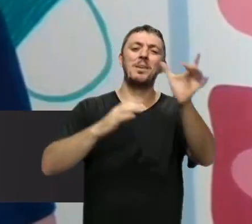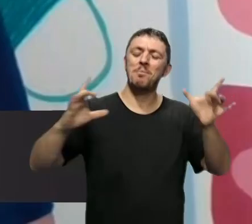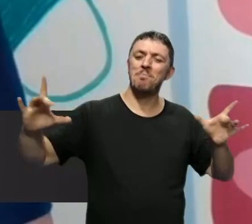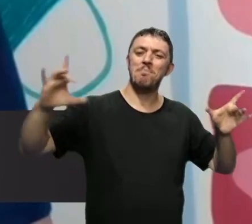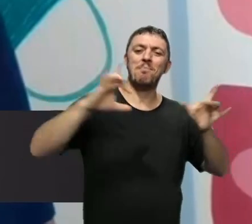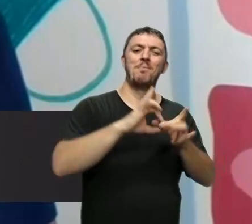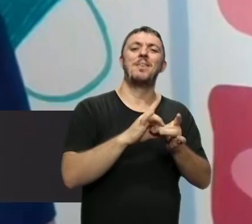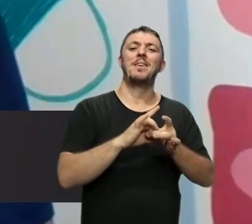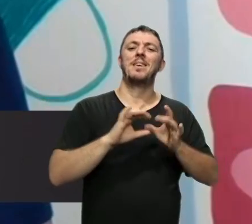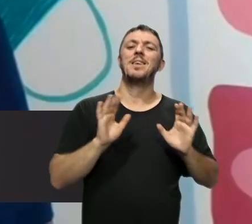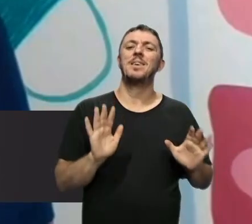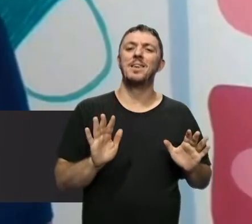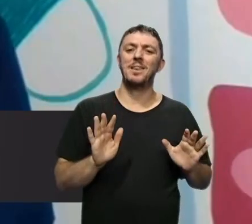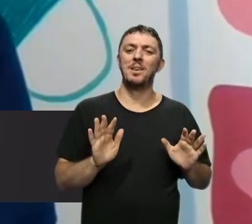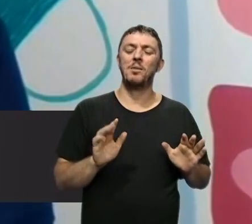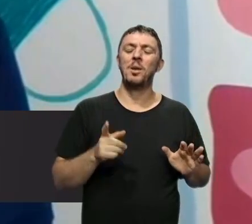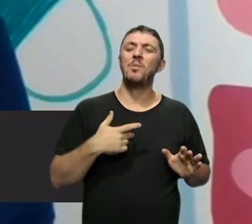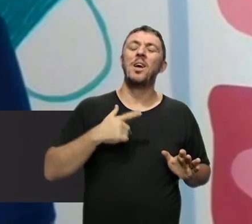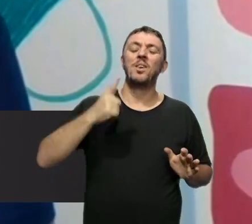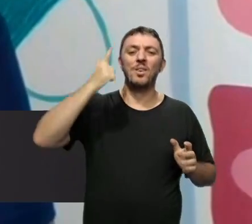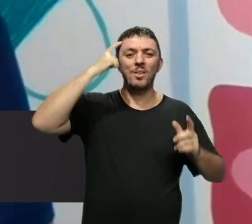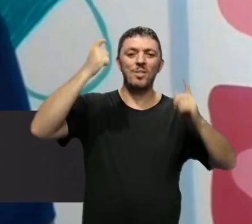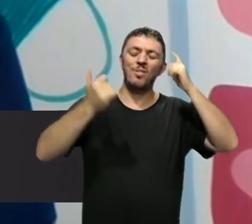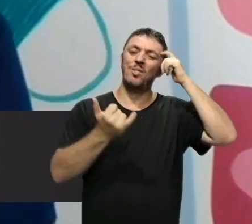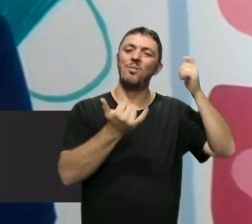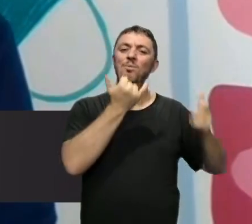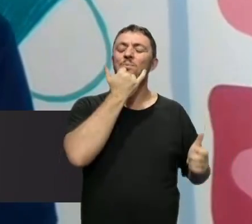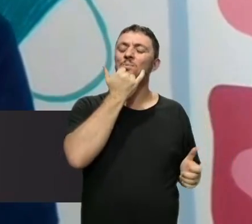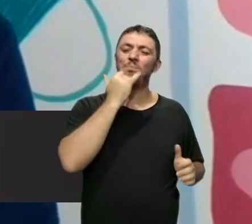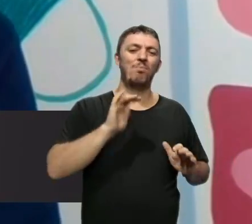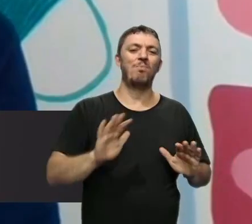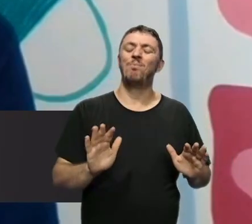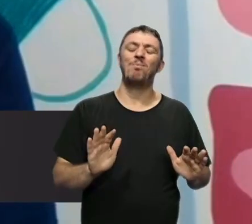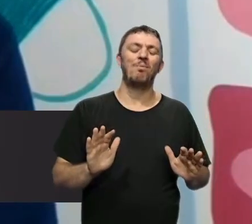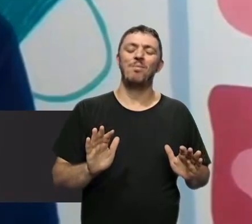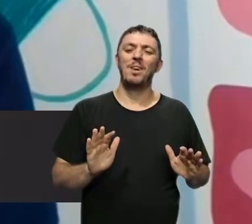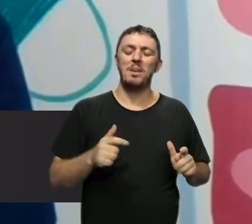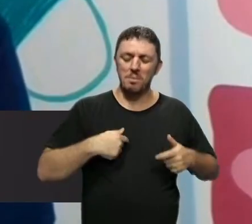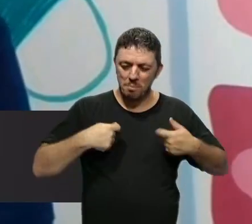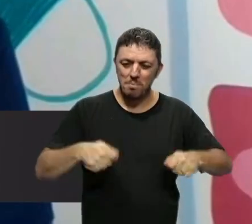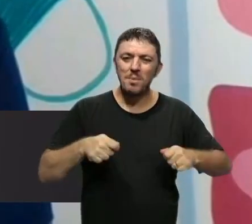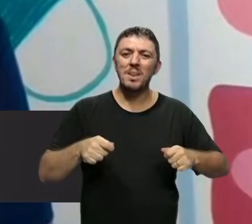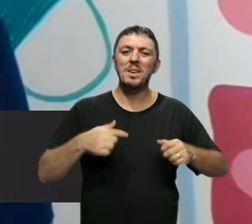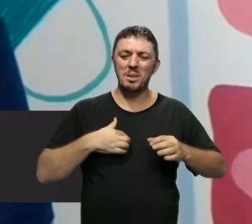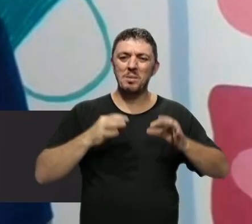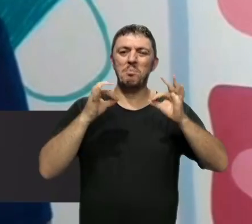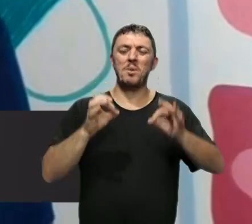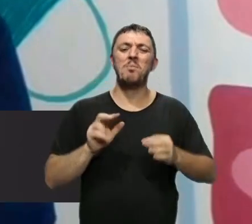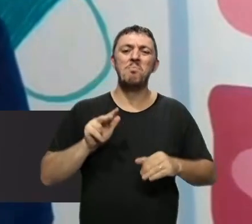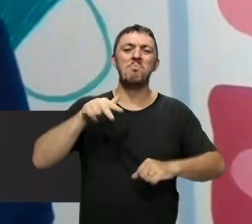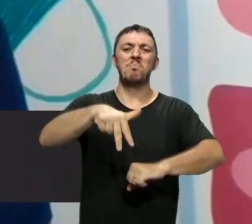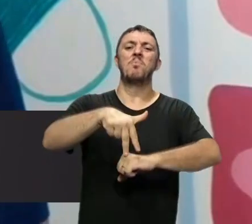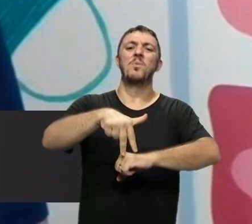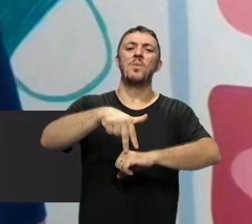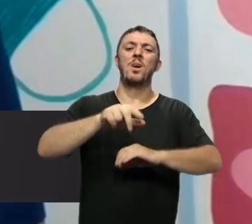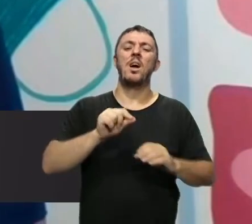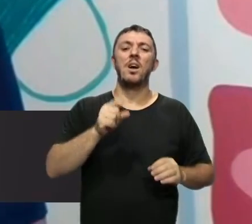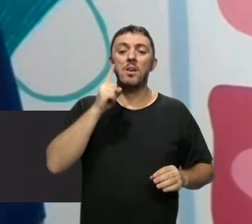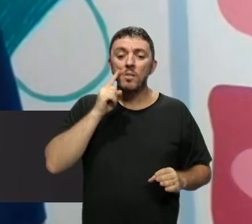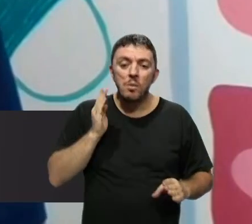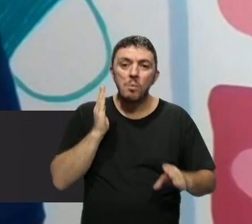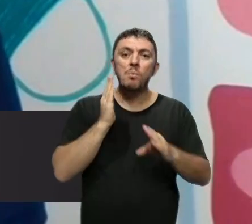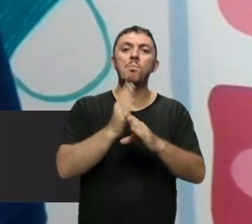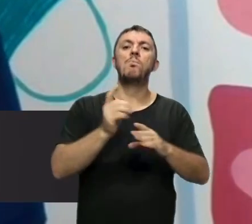desculpas que fazem isso não acontecer. A gente precisa estar nesse lugar de só encontrar